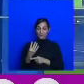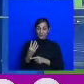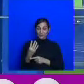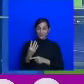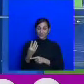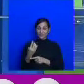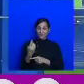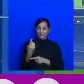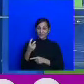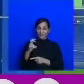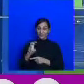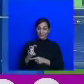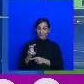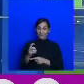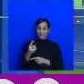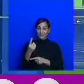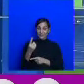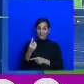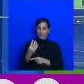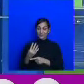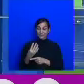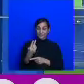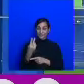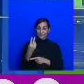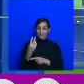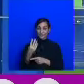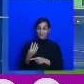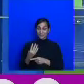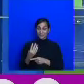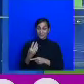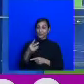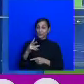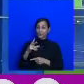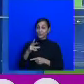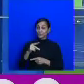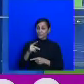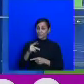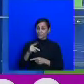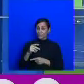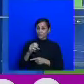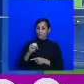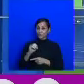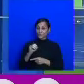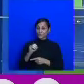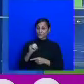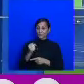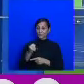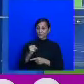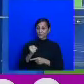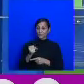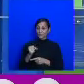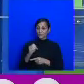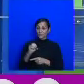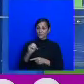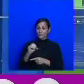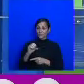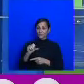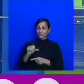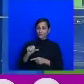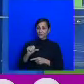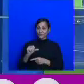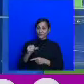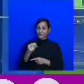04, 15, 14, 24, 12, 08,